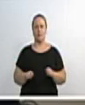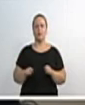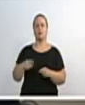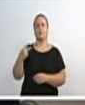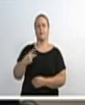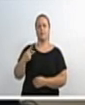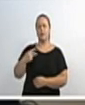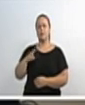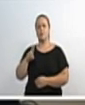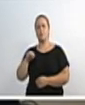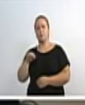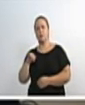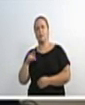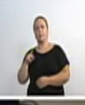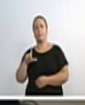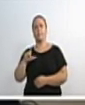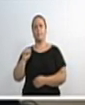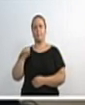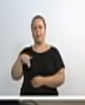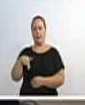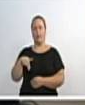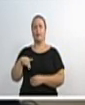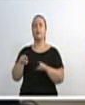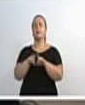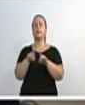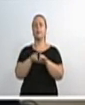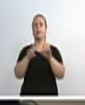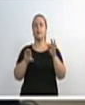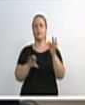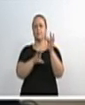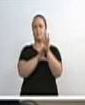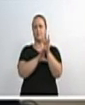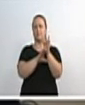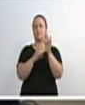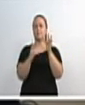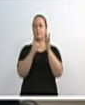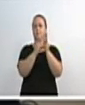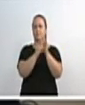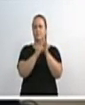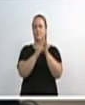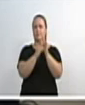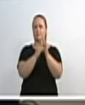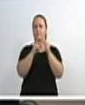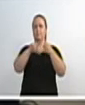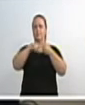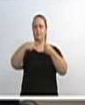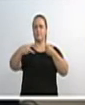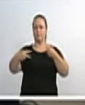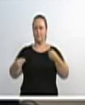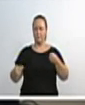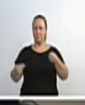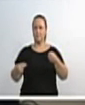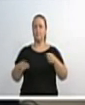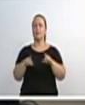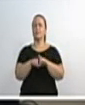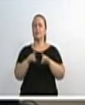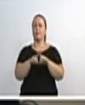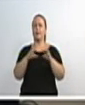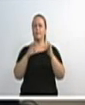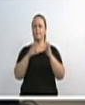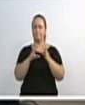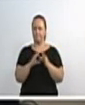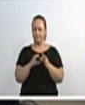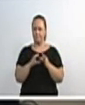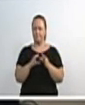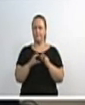Uniblan, Fundação Cultural de Blumenau, Fundação Municipal de Desporto, Comem, representantes dos Conselhos Tutelares, Secretaria